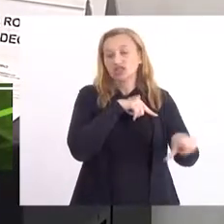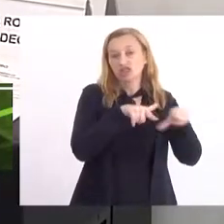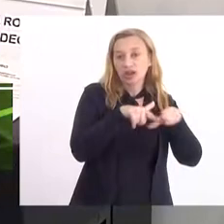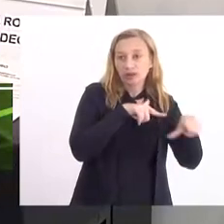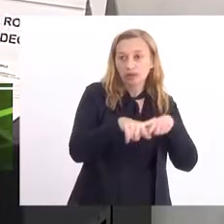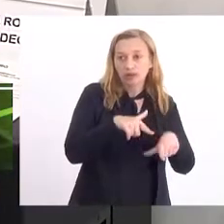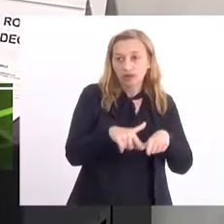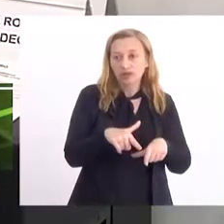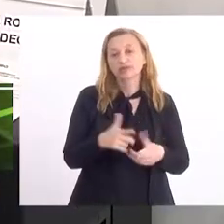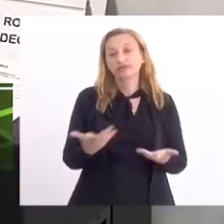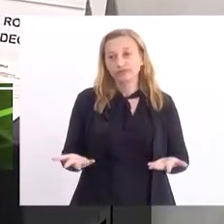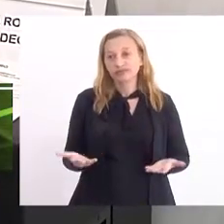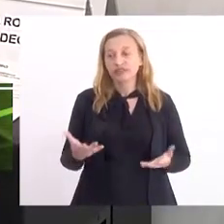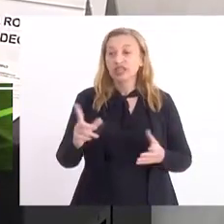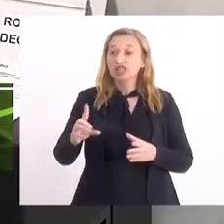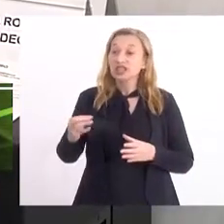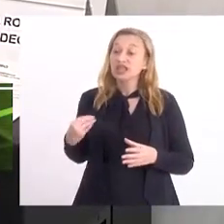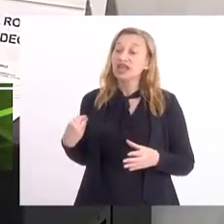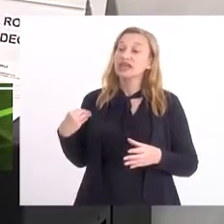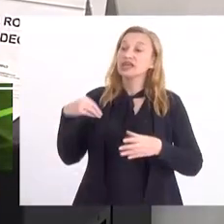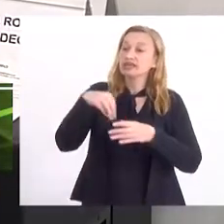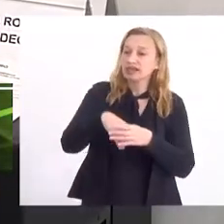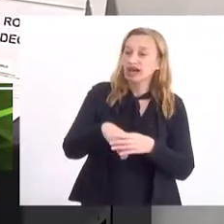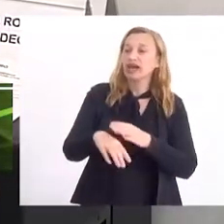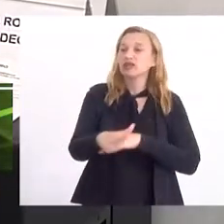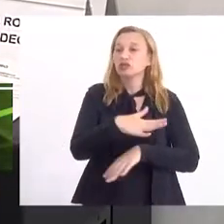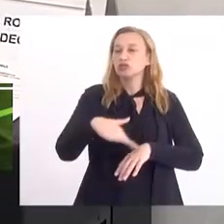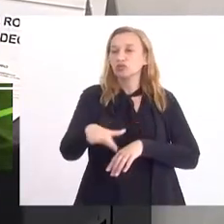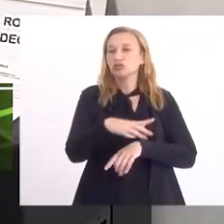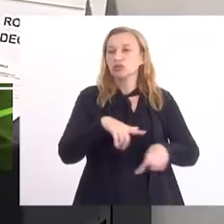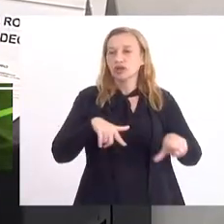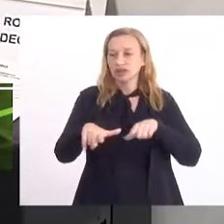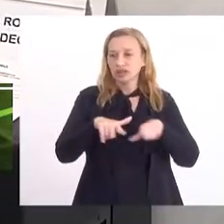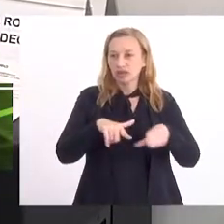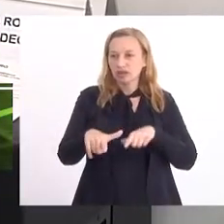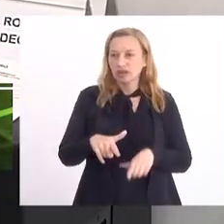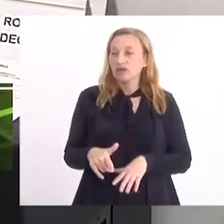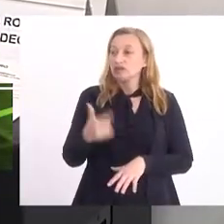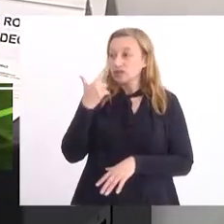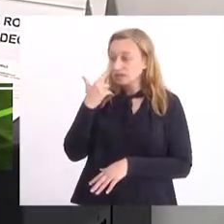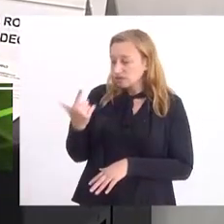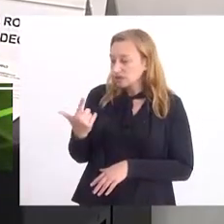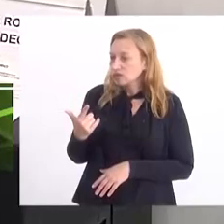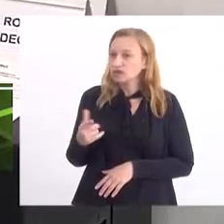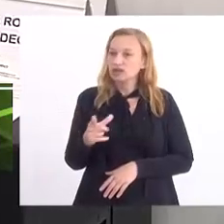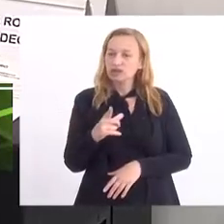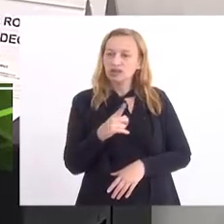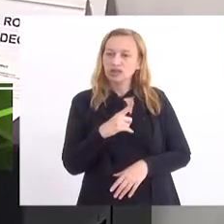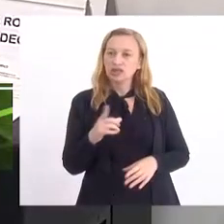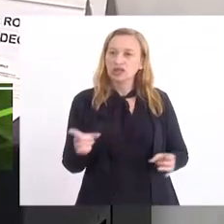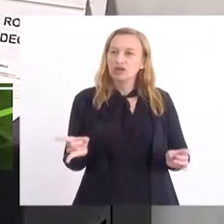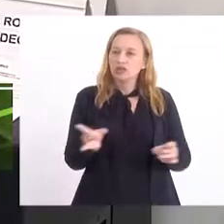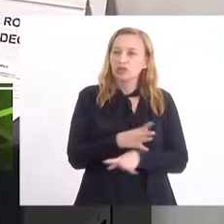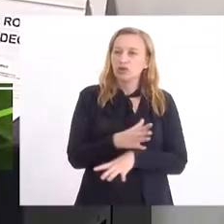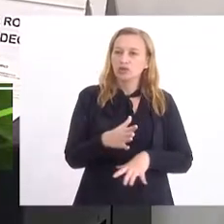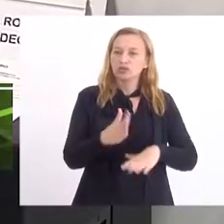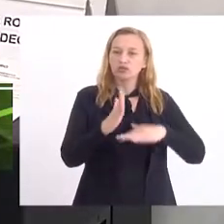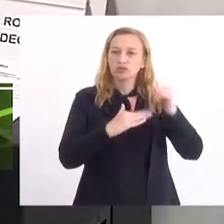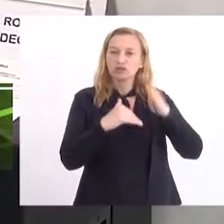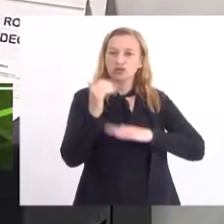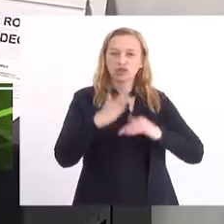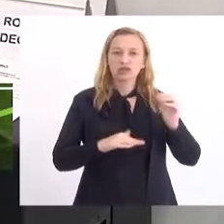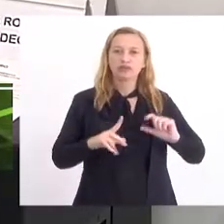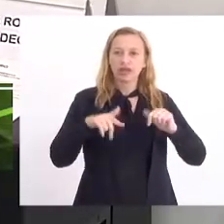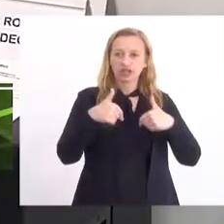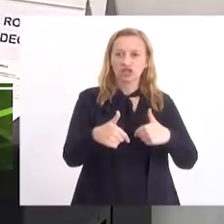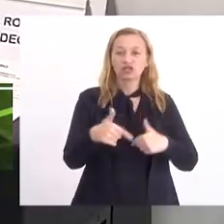trabalho, de inserção no mundo do trabalho. Então, só peço que também seja visto que vocês têm prontos profissionais para atuar.